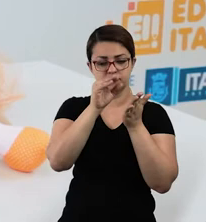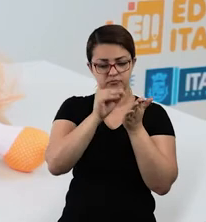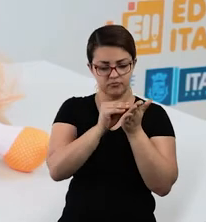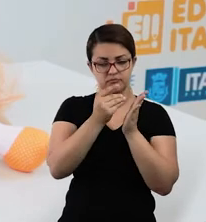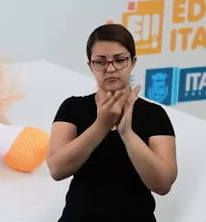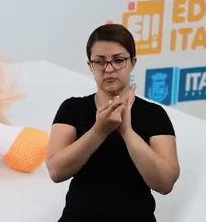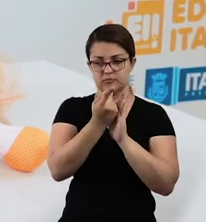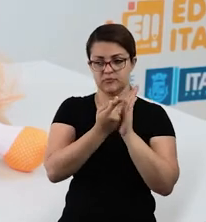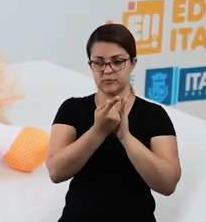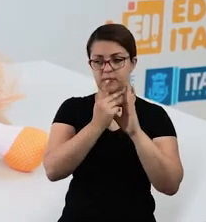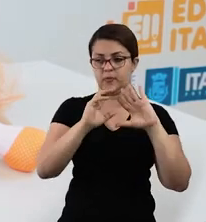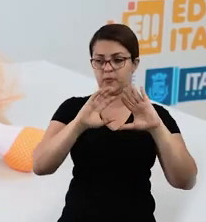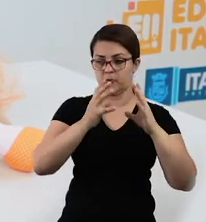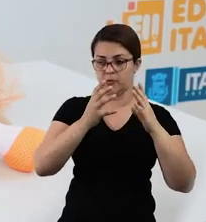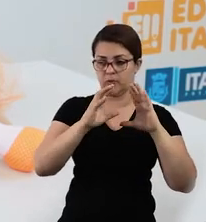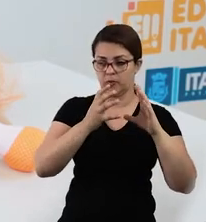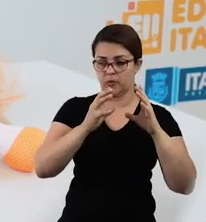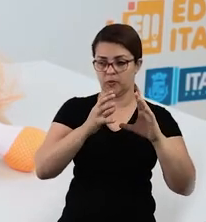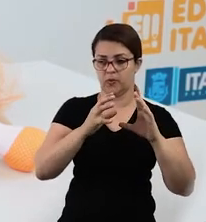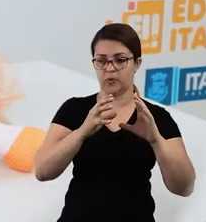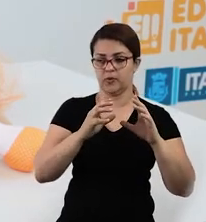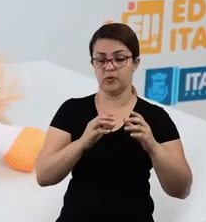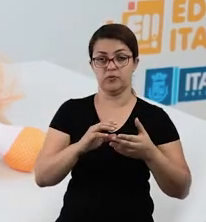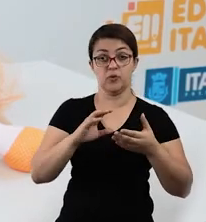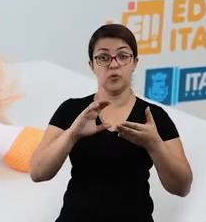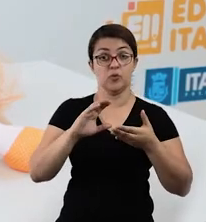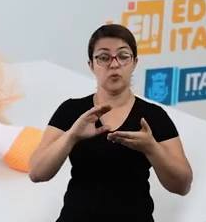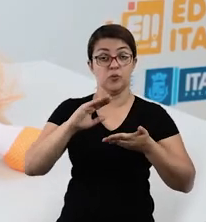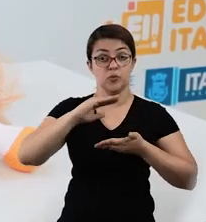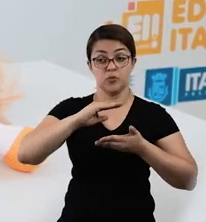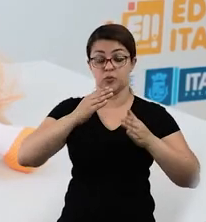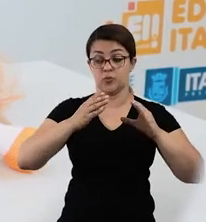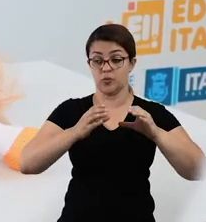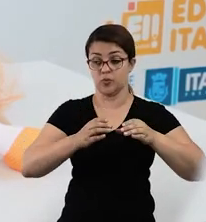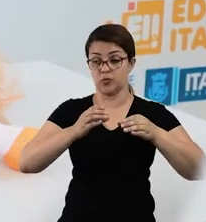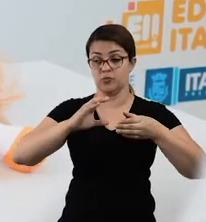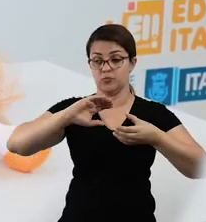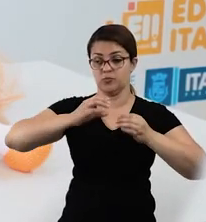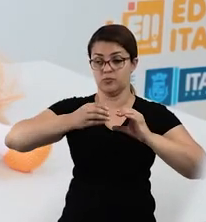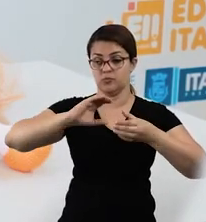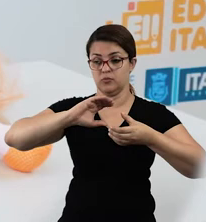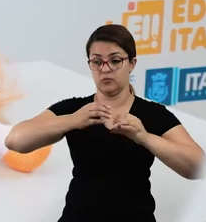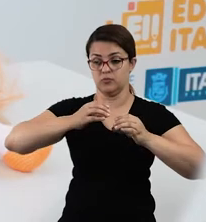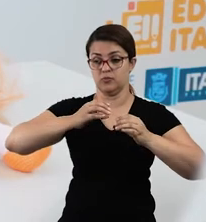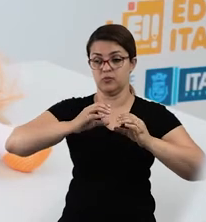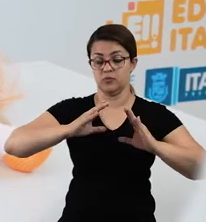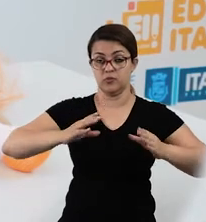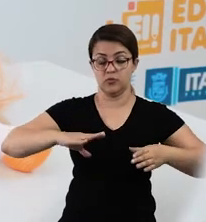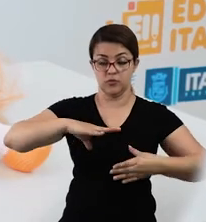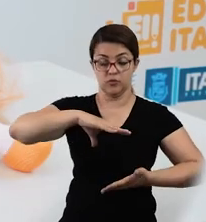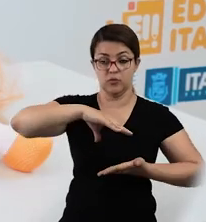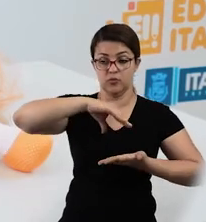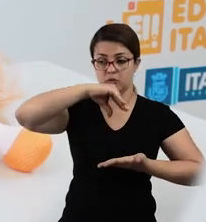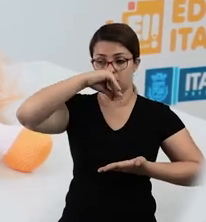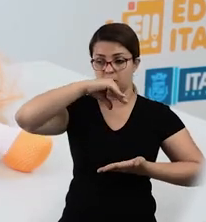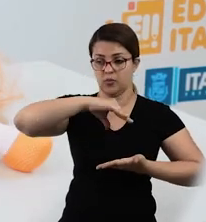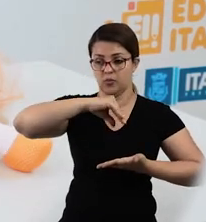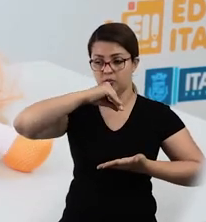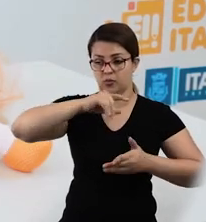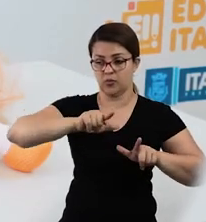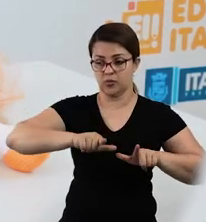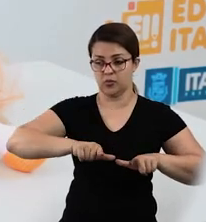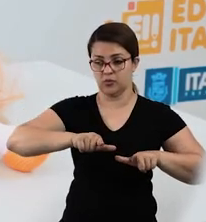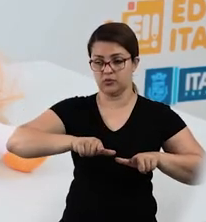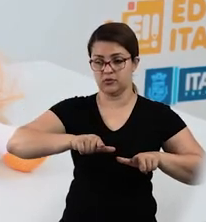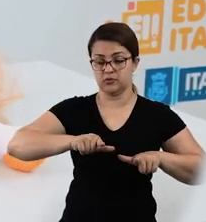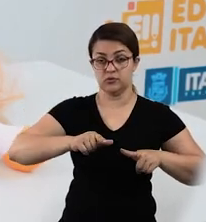aqui. Então, vai desenhar essa bola, um cubo mágico, um cone e uma latinha de refrigerante. E depois vai